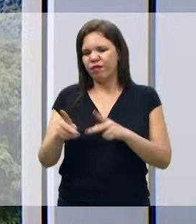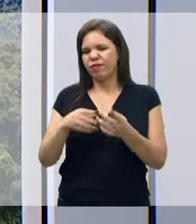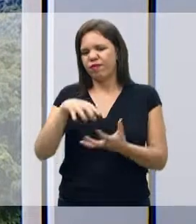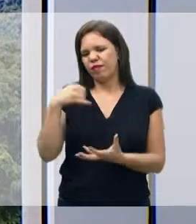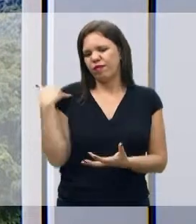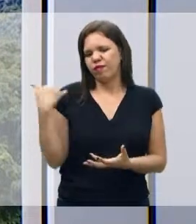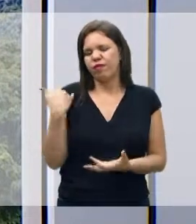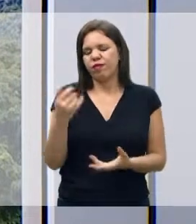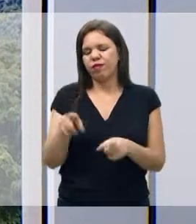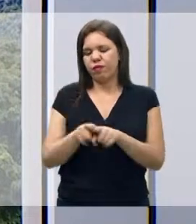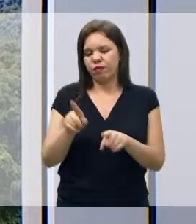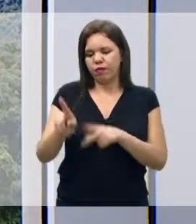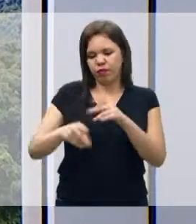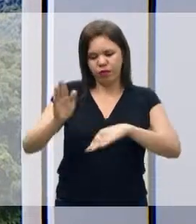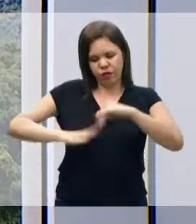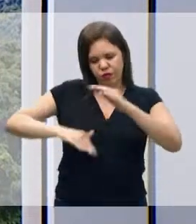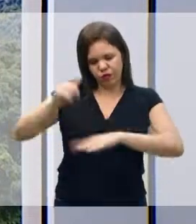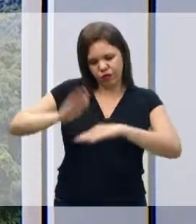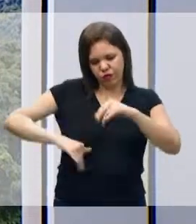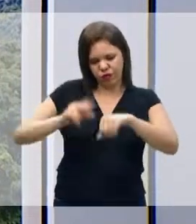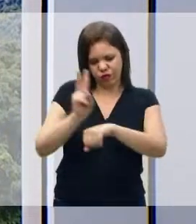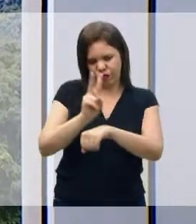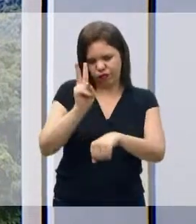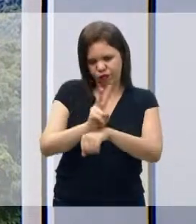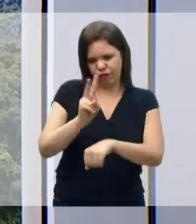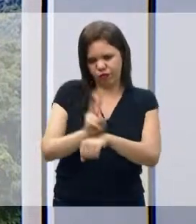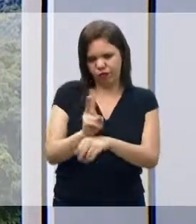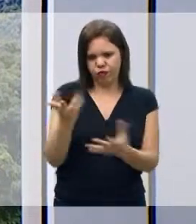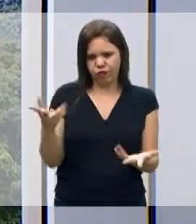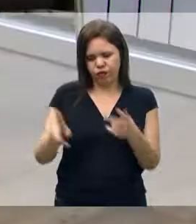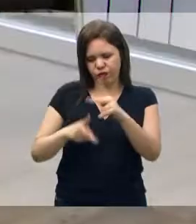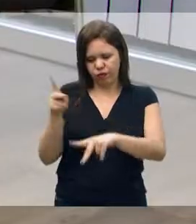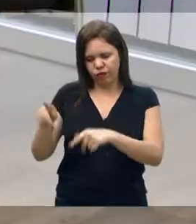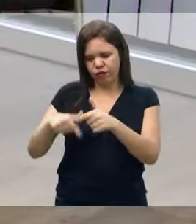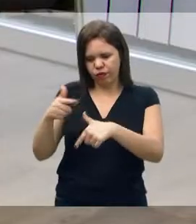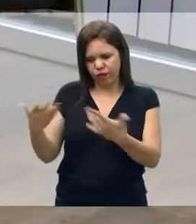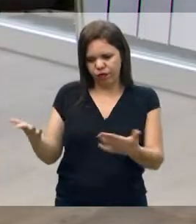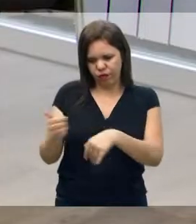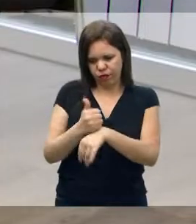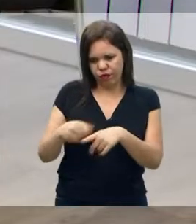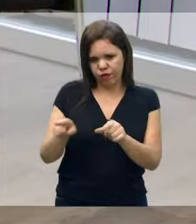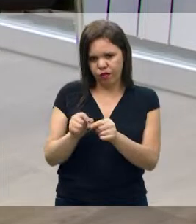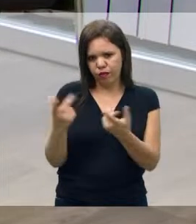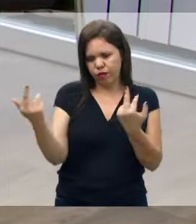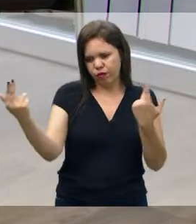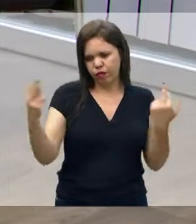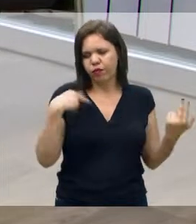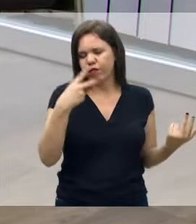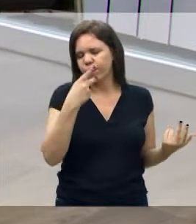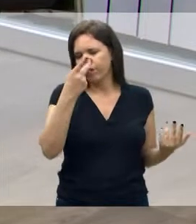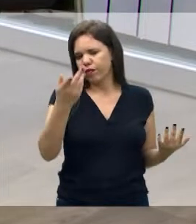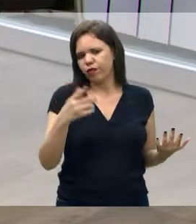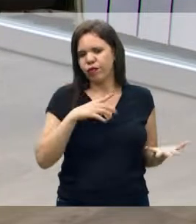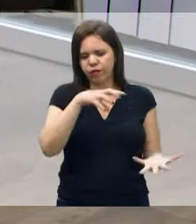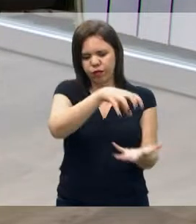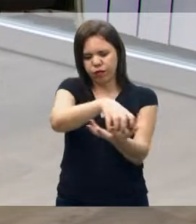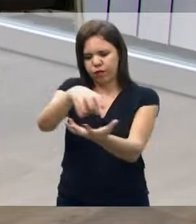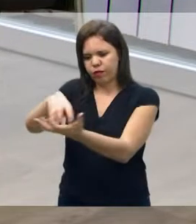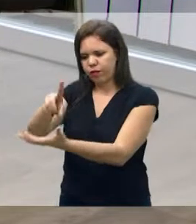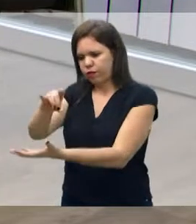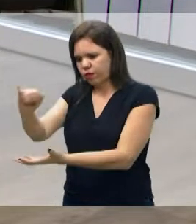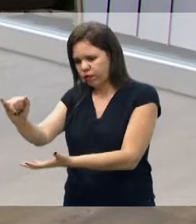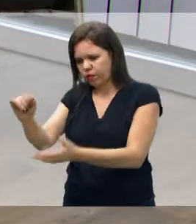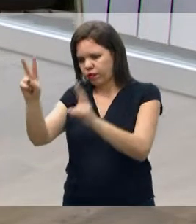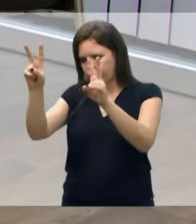dos cuidadores, né? Então pensando nesse grupo, a gente precisa ter, como o vereador mencionou, centros-dias, né?